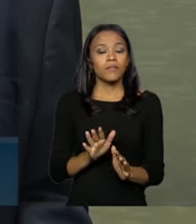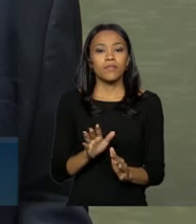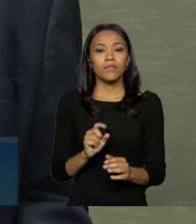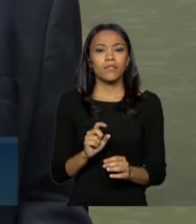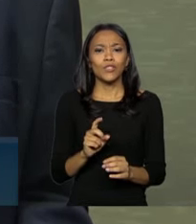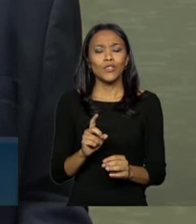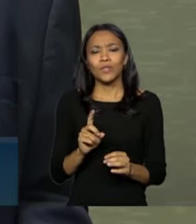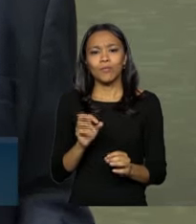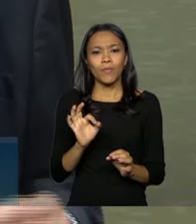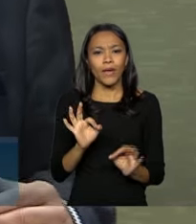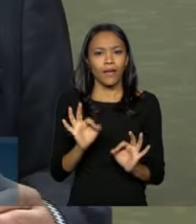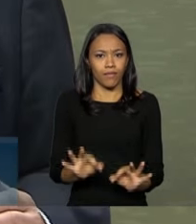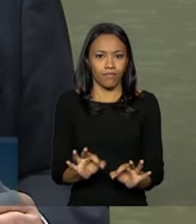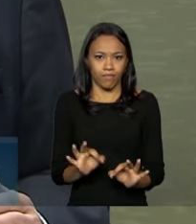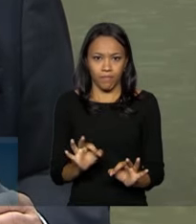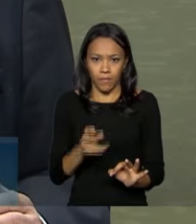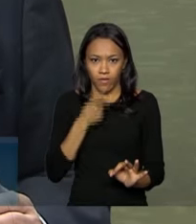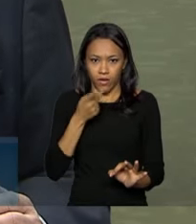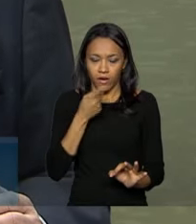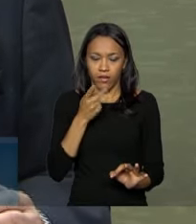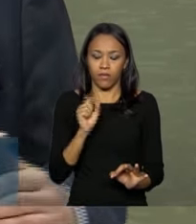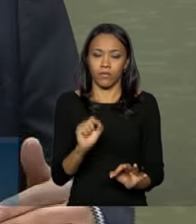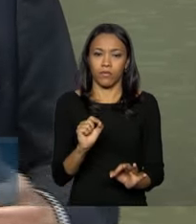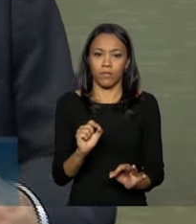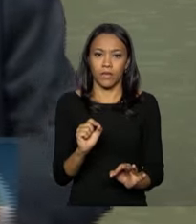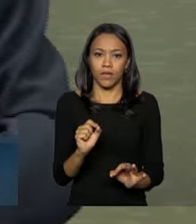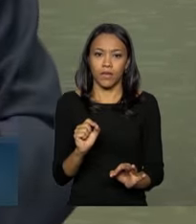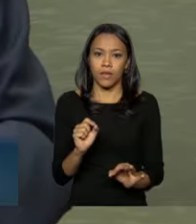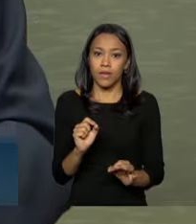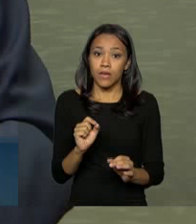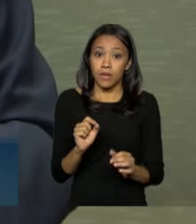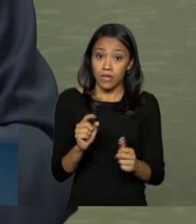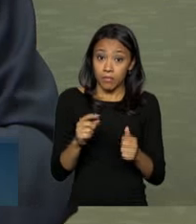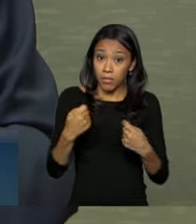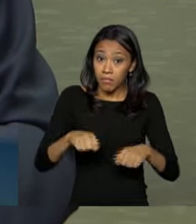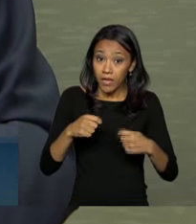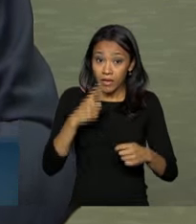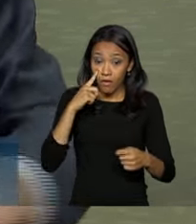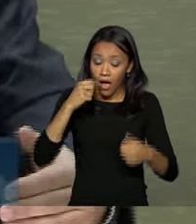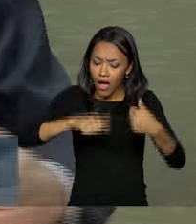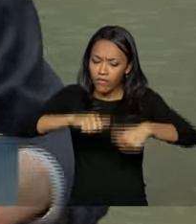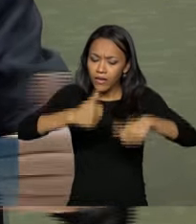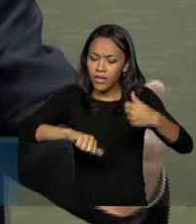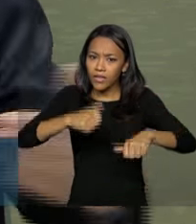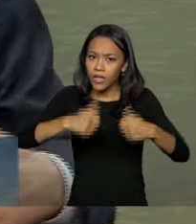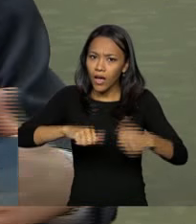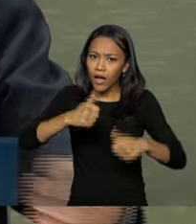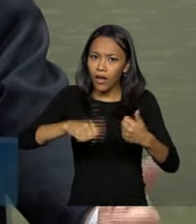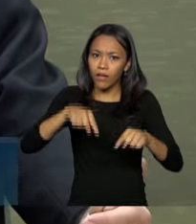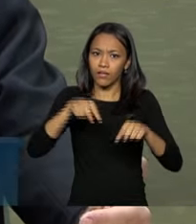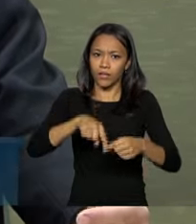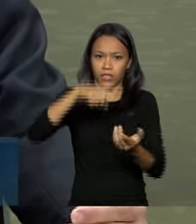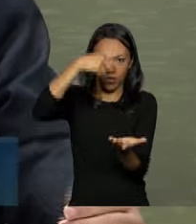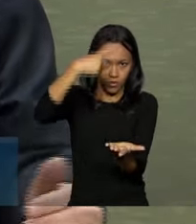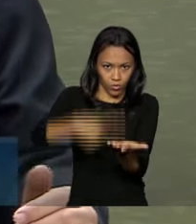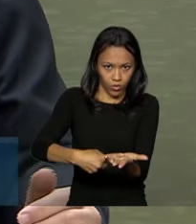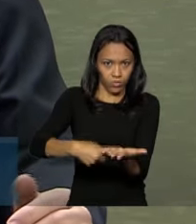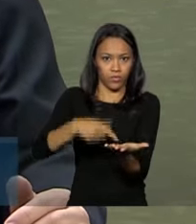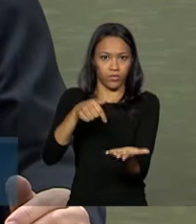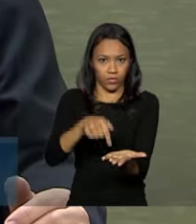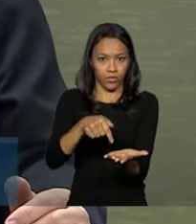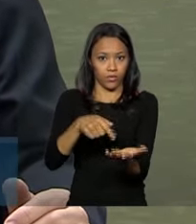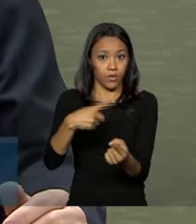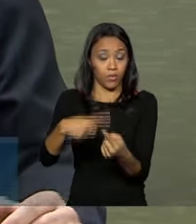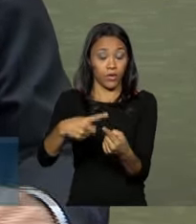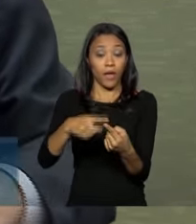não seria correto, a partir da análise desses acordos, chegar a uma conclusão sobre a importância ou não da visita, porque,